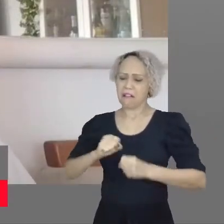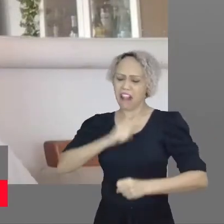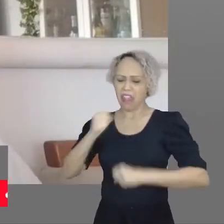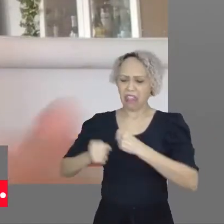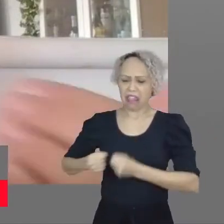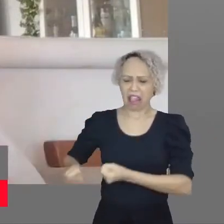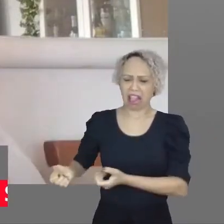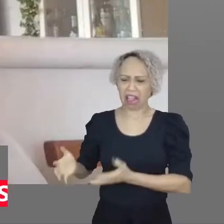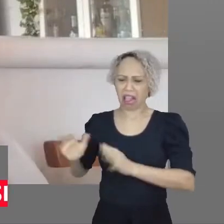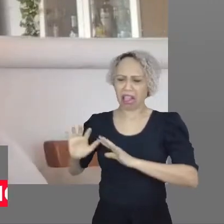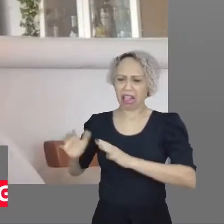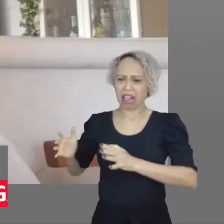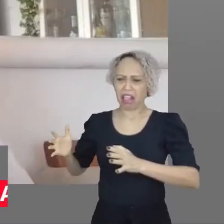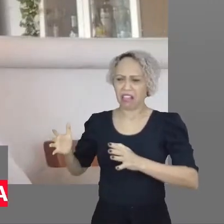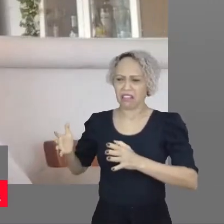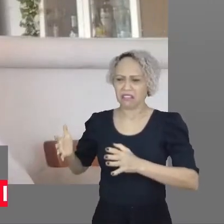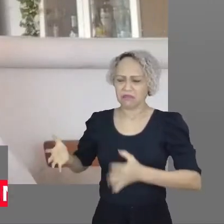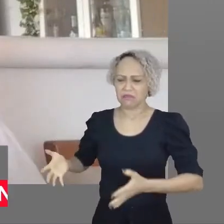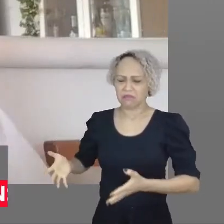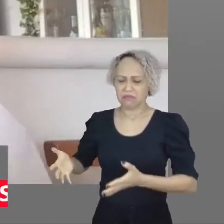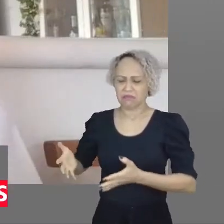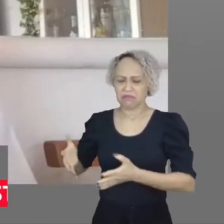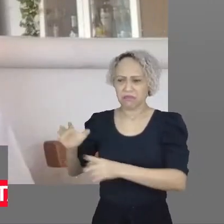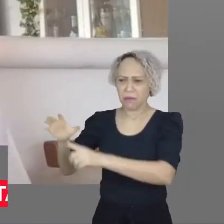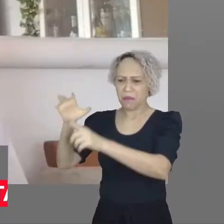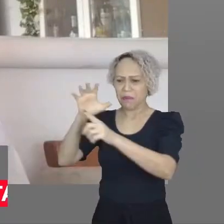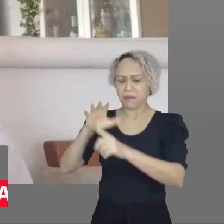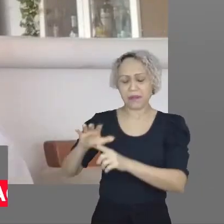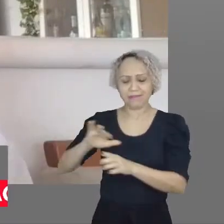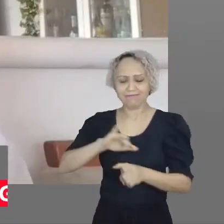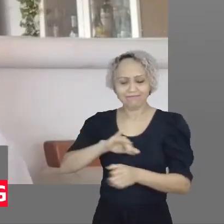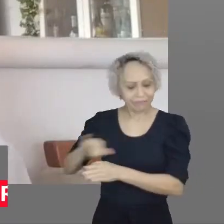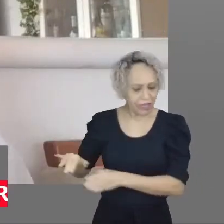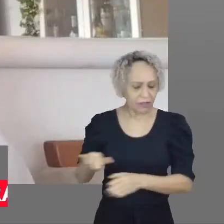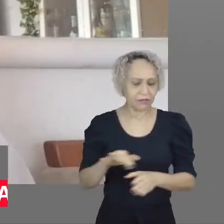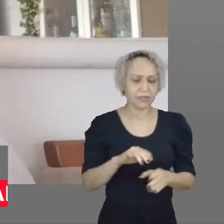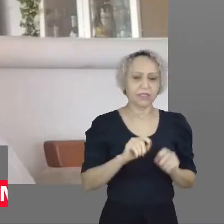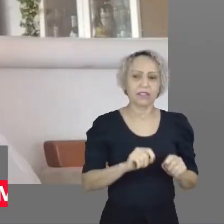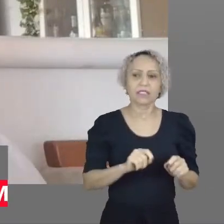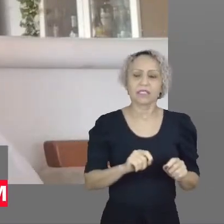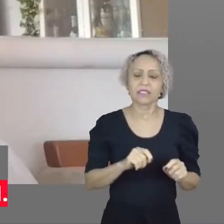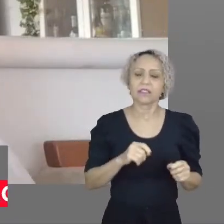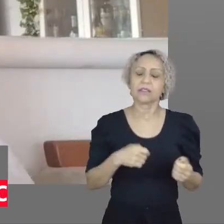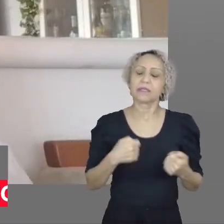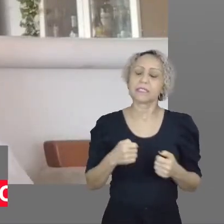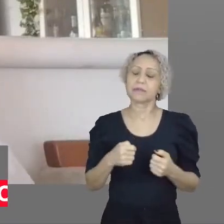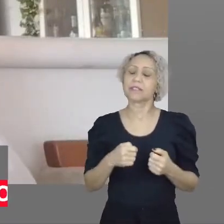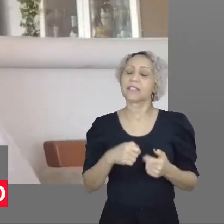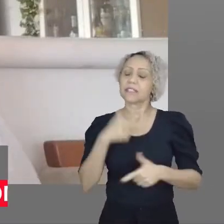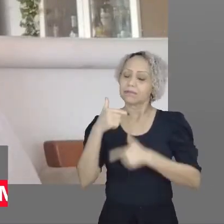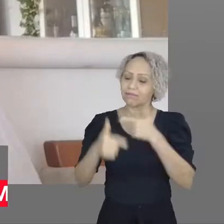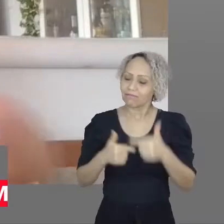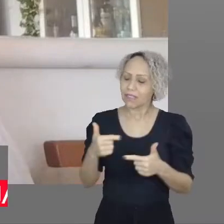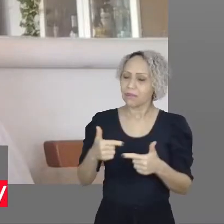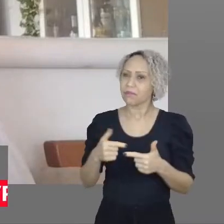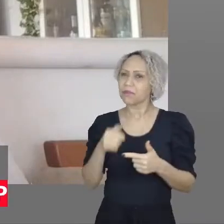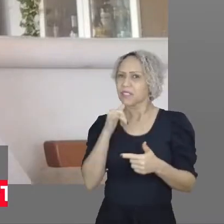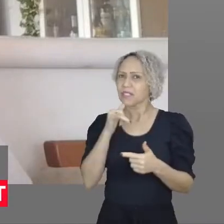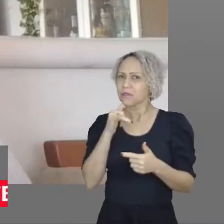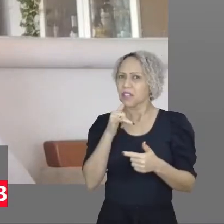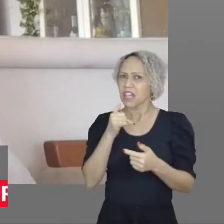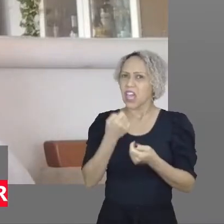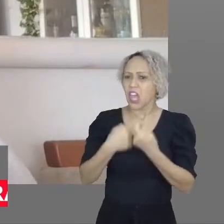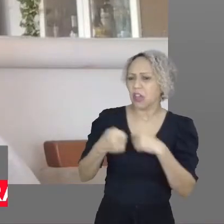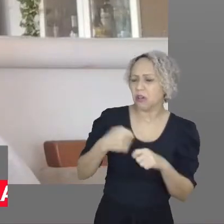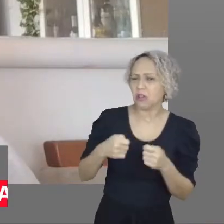debates sobre desenvolvimento social, sobre economia, sobre machismo, sobre o que a gente pensa